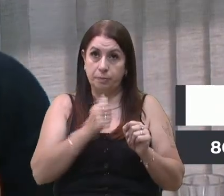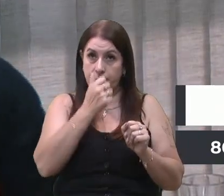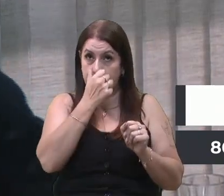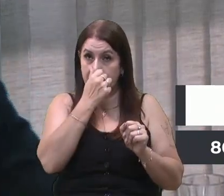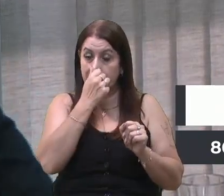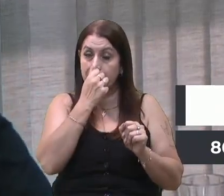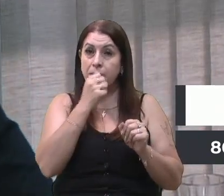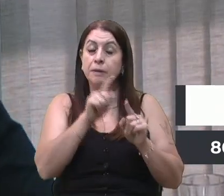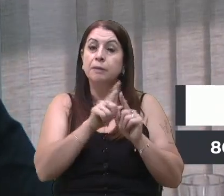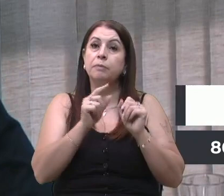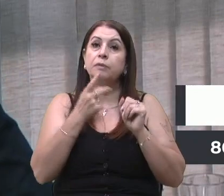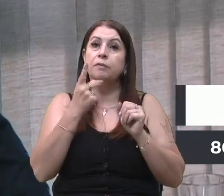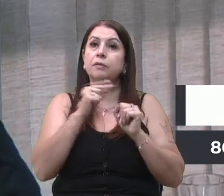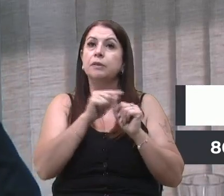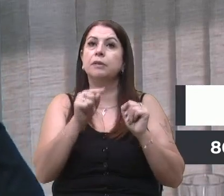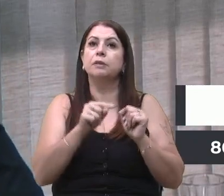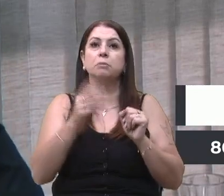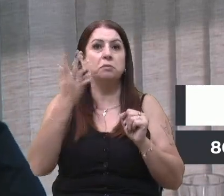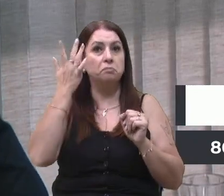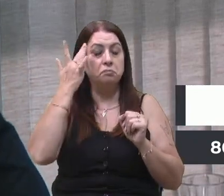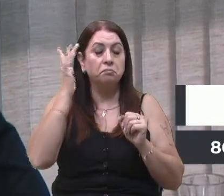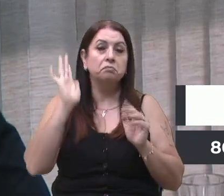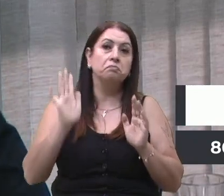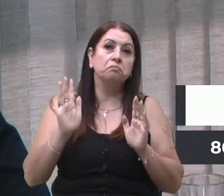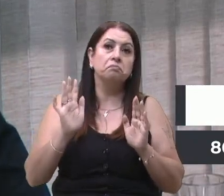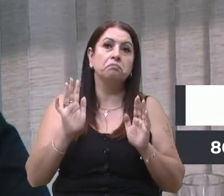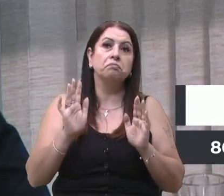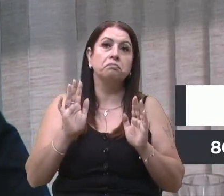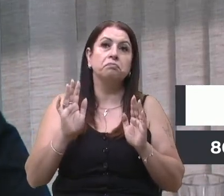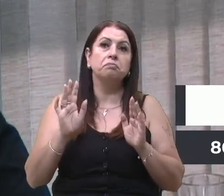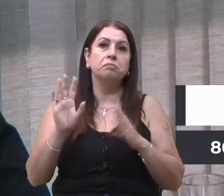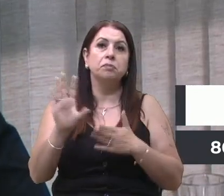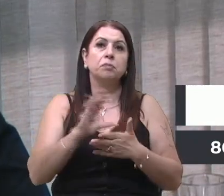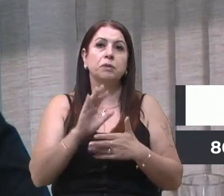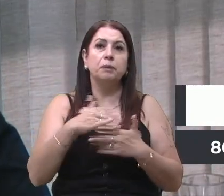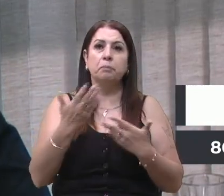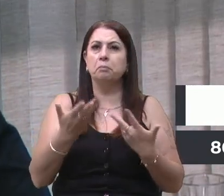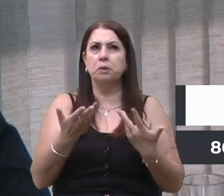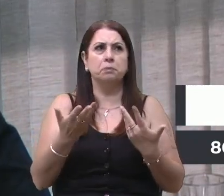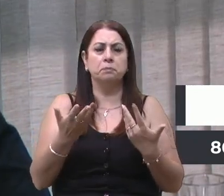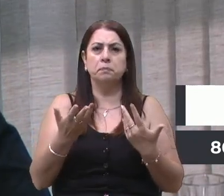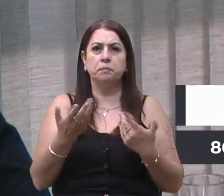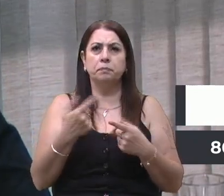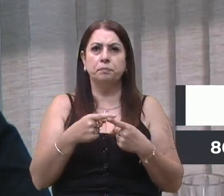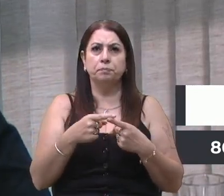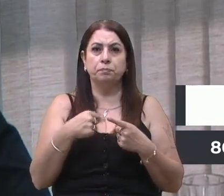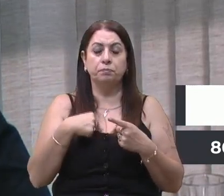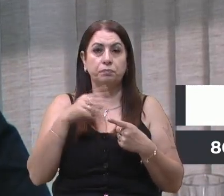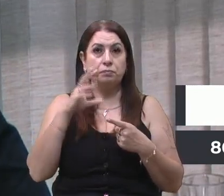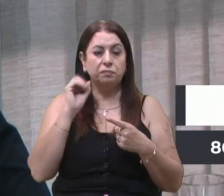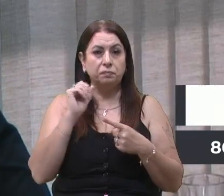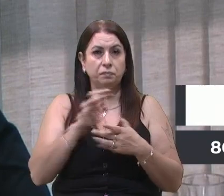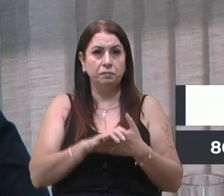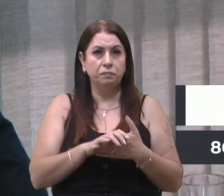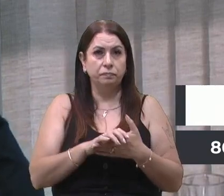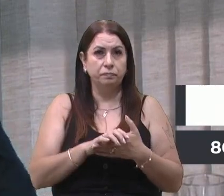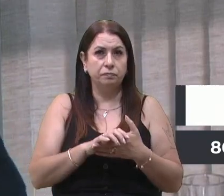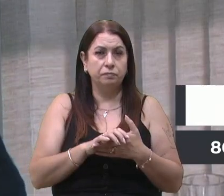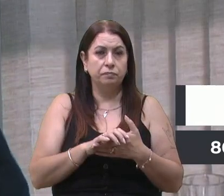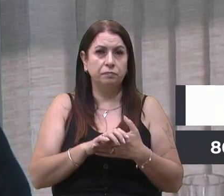Poderíamos estar falando aqui, quem sabe, de um recurso a mais, quase, porque o que eu estou ouvindo me parece que a gente fala de